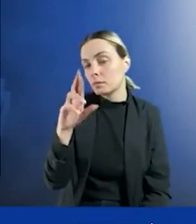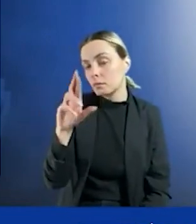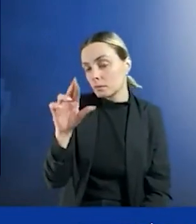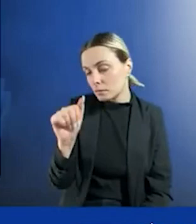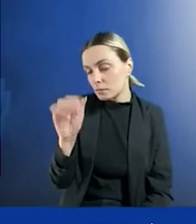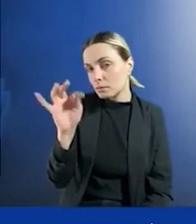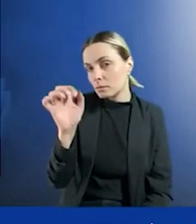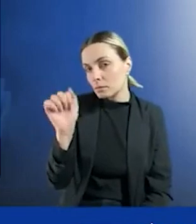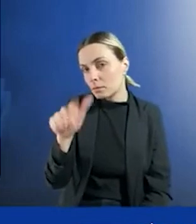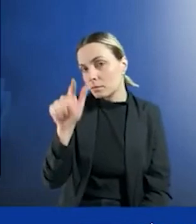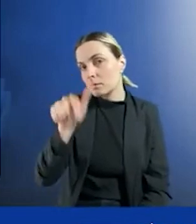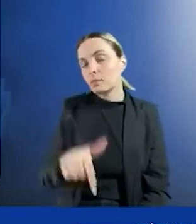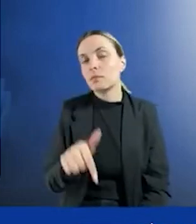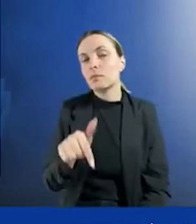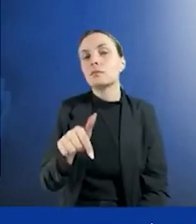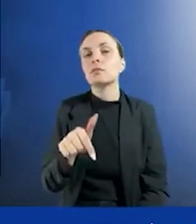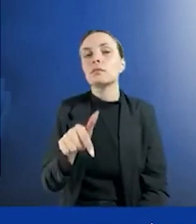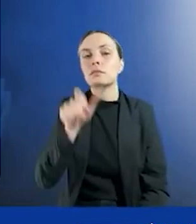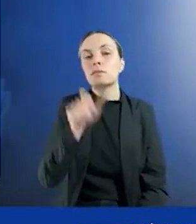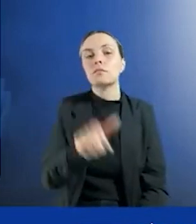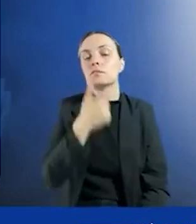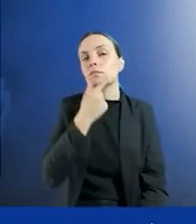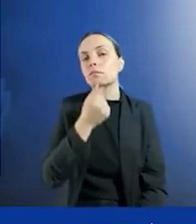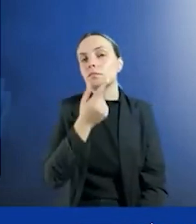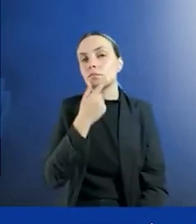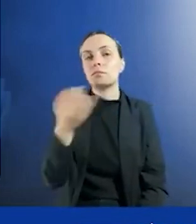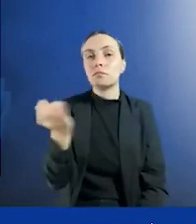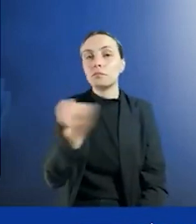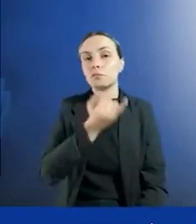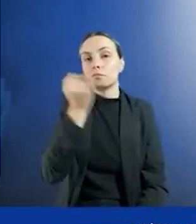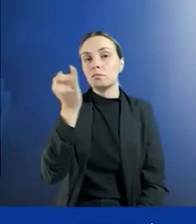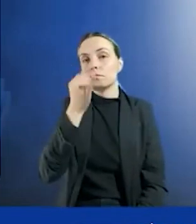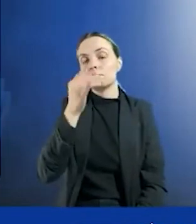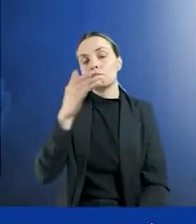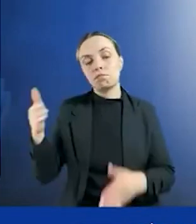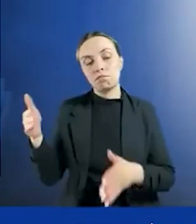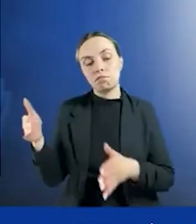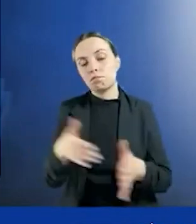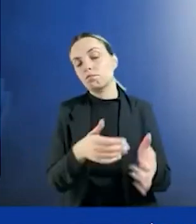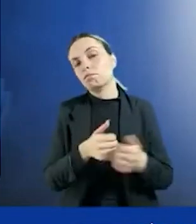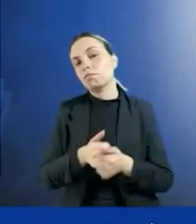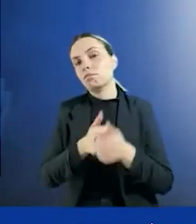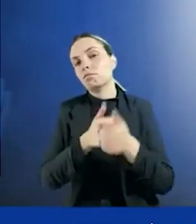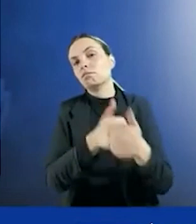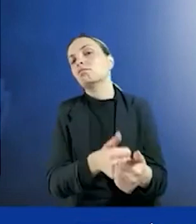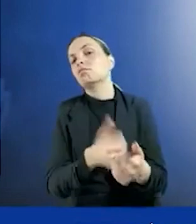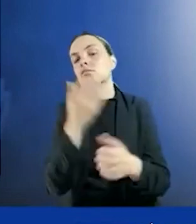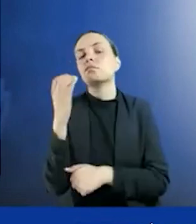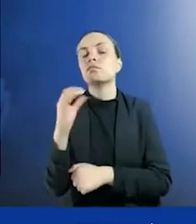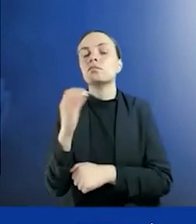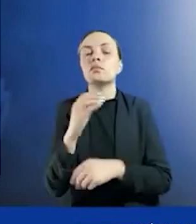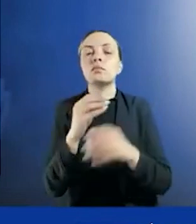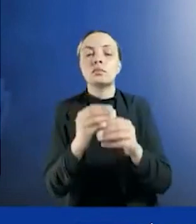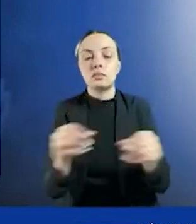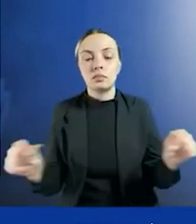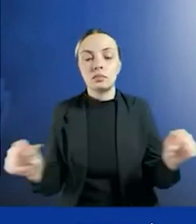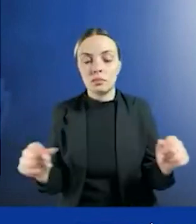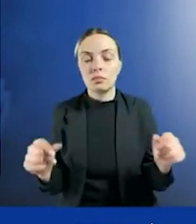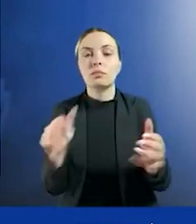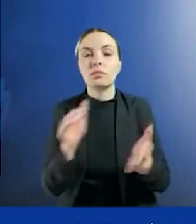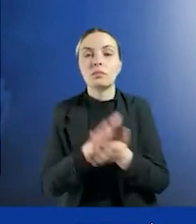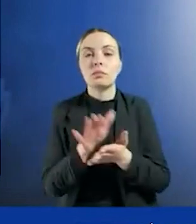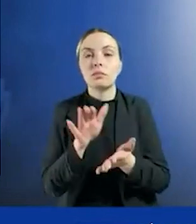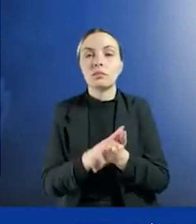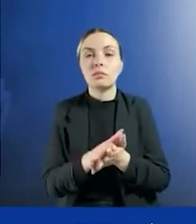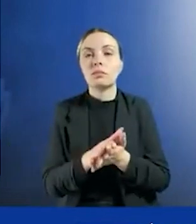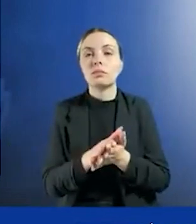ser esse grande expoente, né, e o grande norte em ciências do solo, em conservação e produção sustentável na agricultura